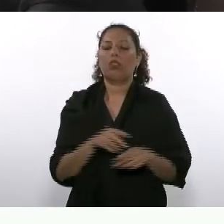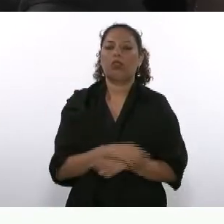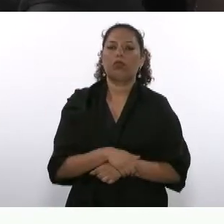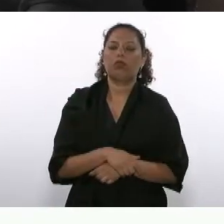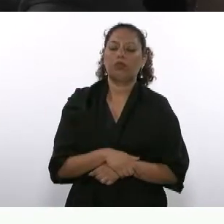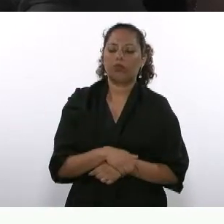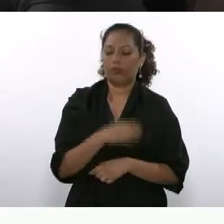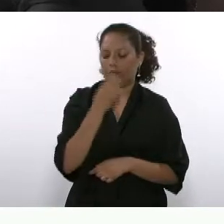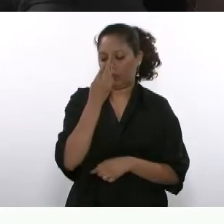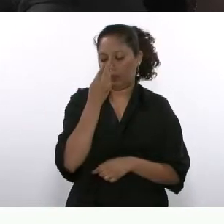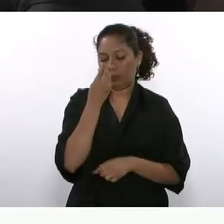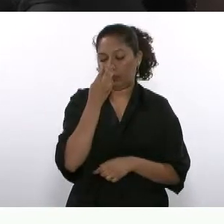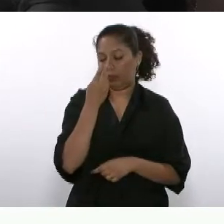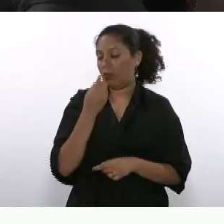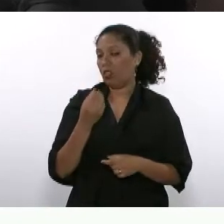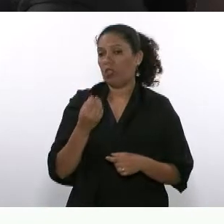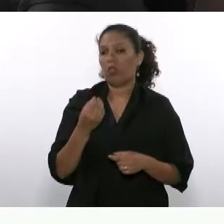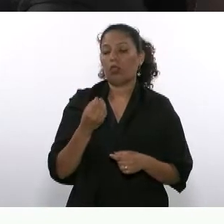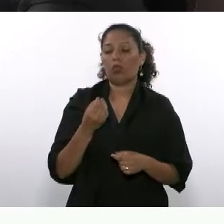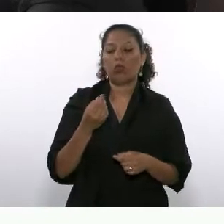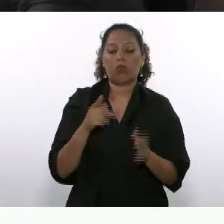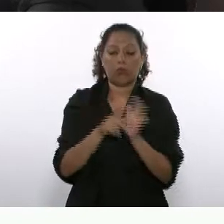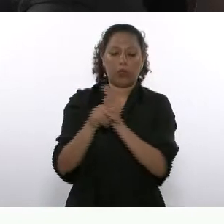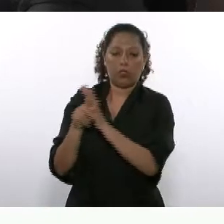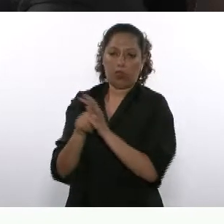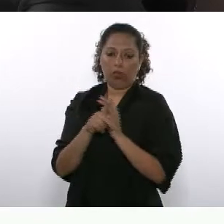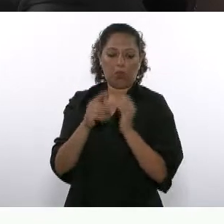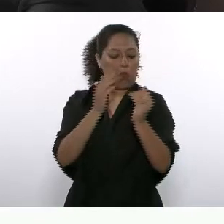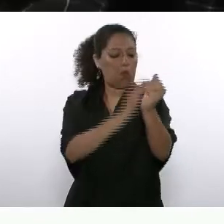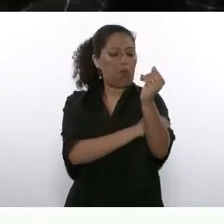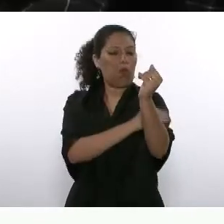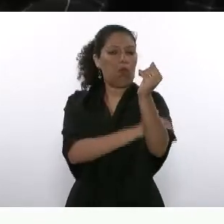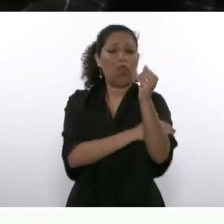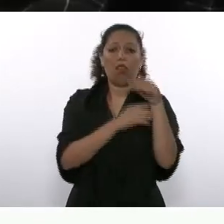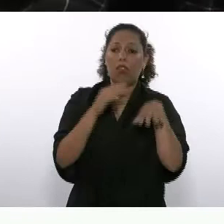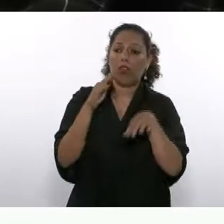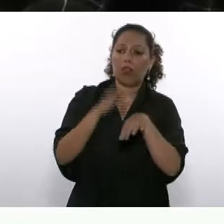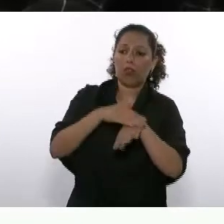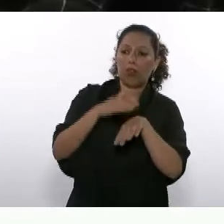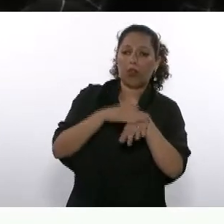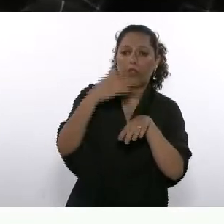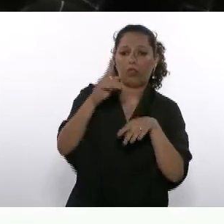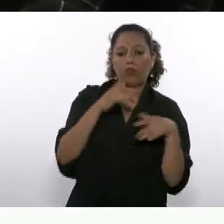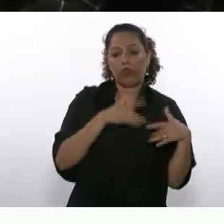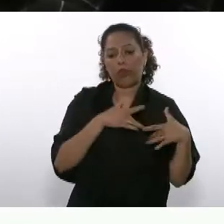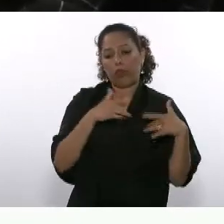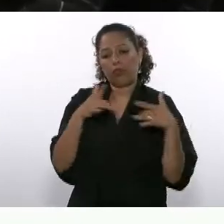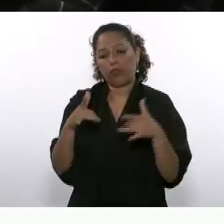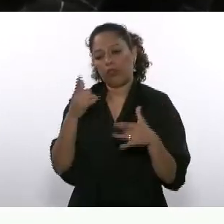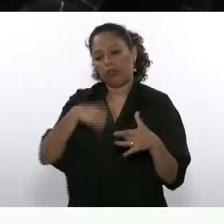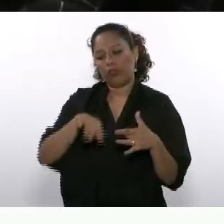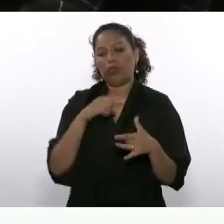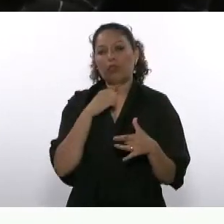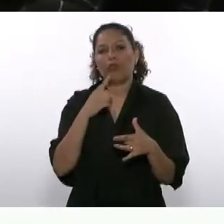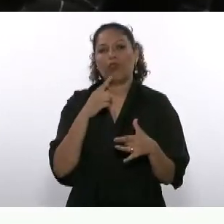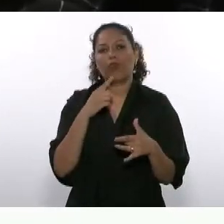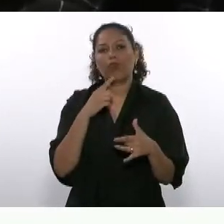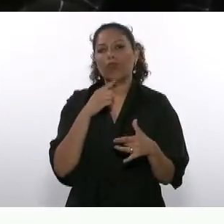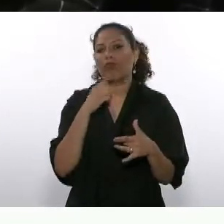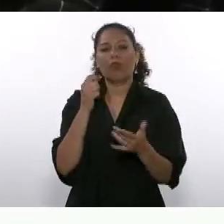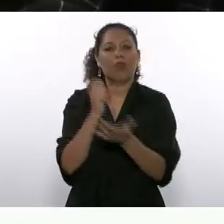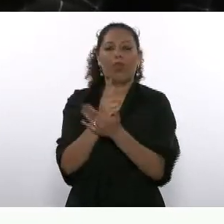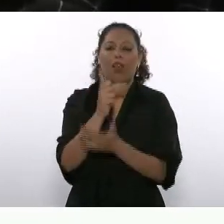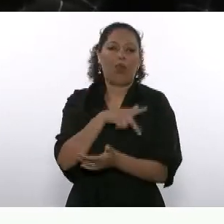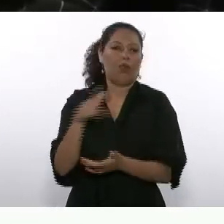Perfeito. O projeto Empoderadas hoje funciona com voluntários. A gente só consegue pagar a passagem para os professores. Entendeu?